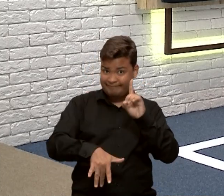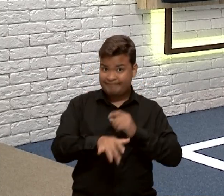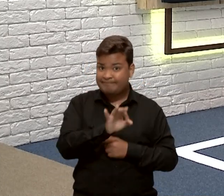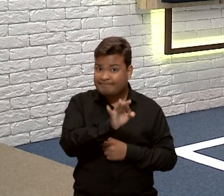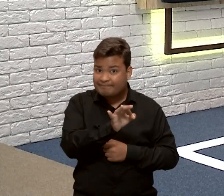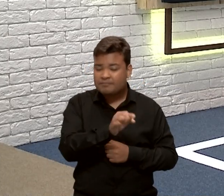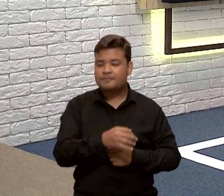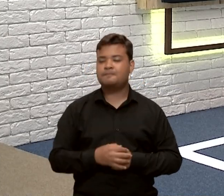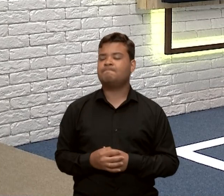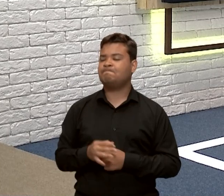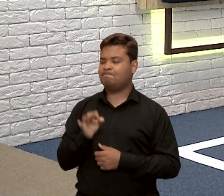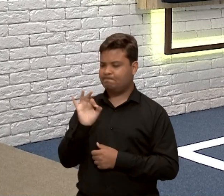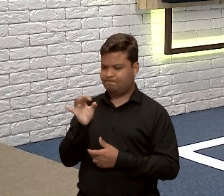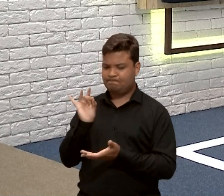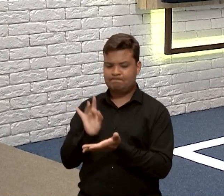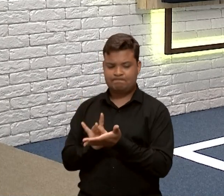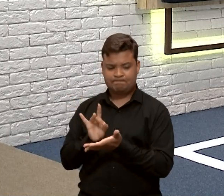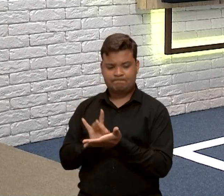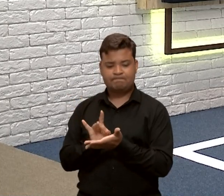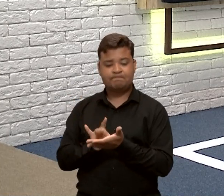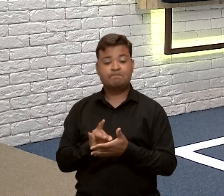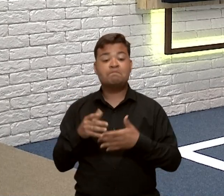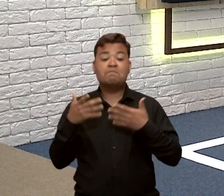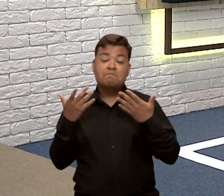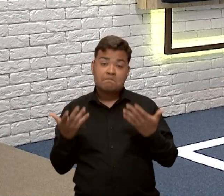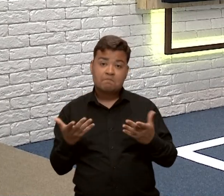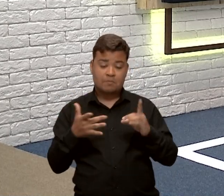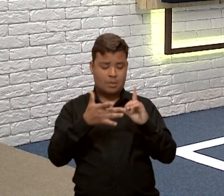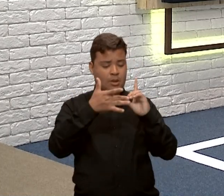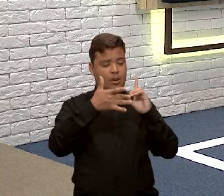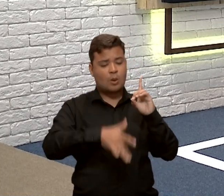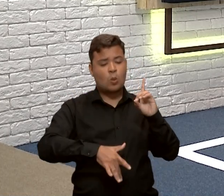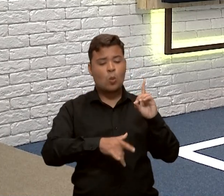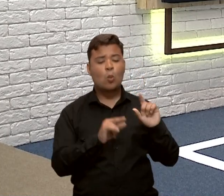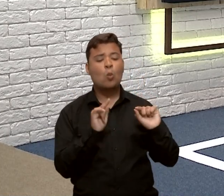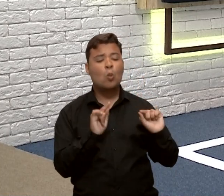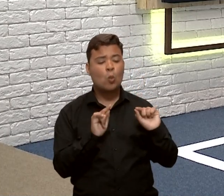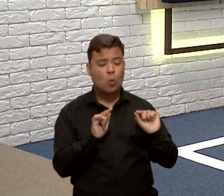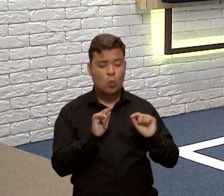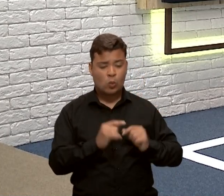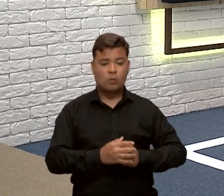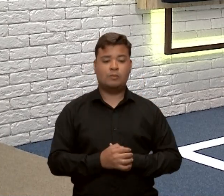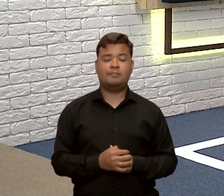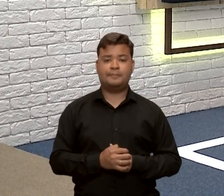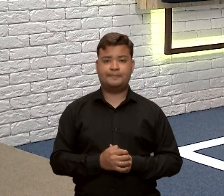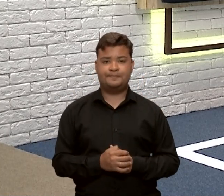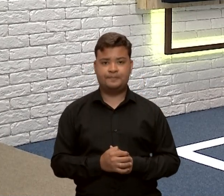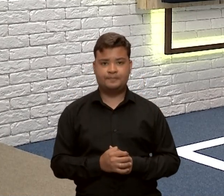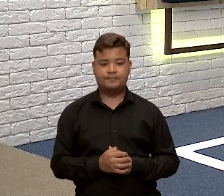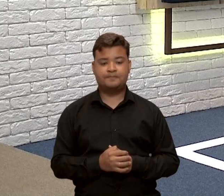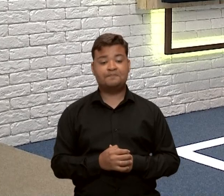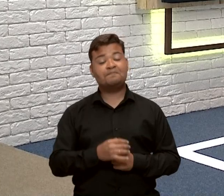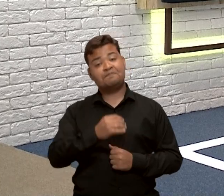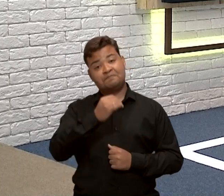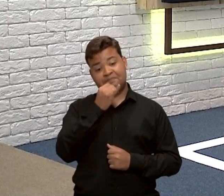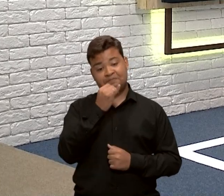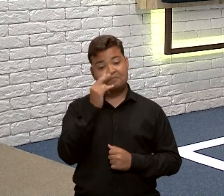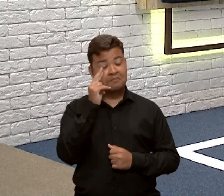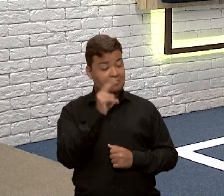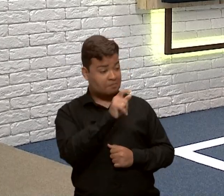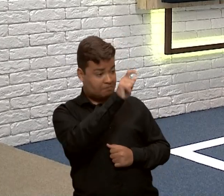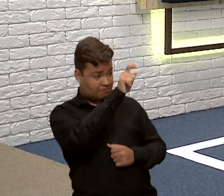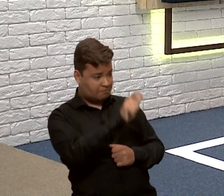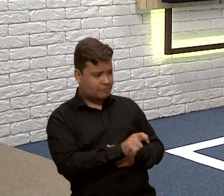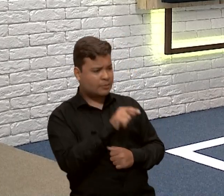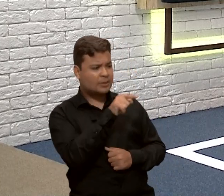Isso, Camila. Então, o capacitismo é considerado, né, quando você olha para uma determinada